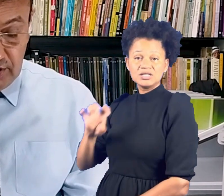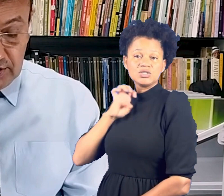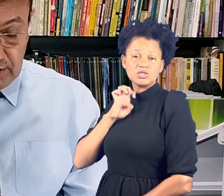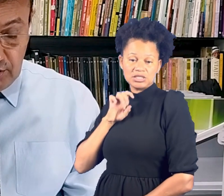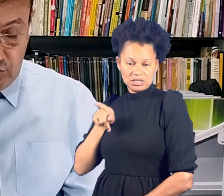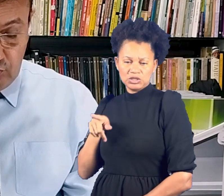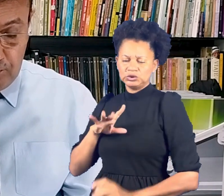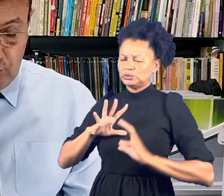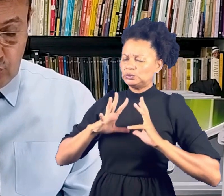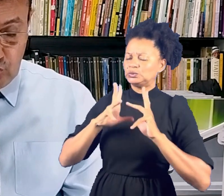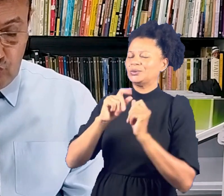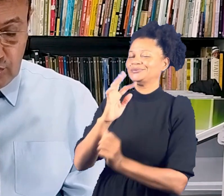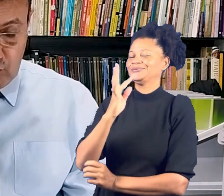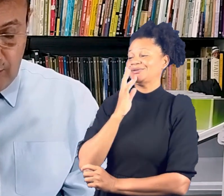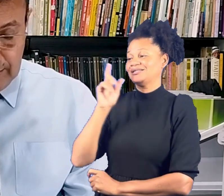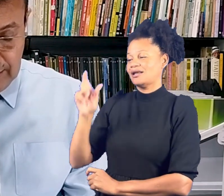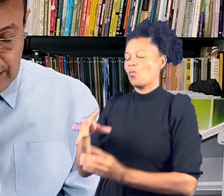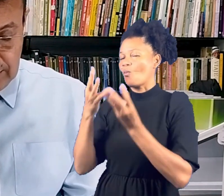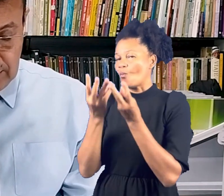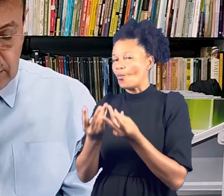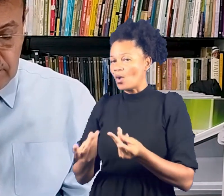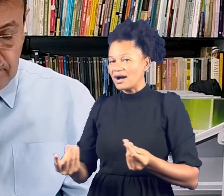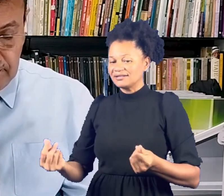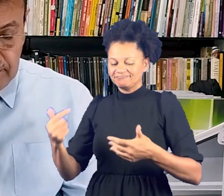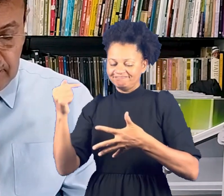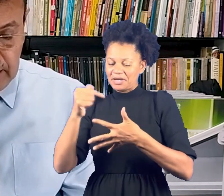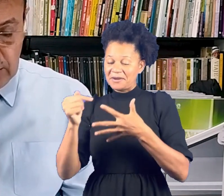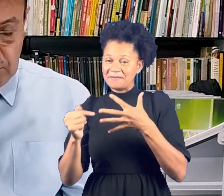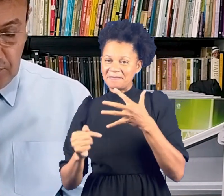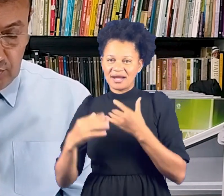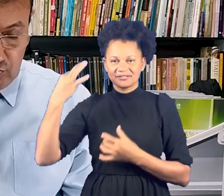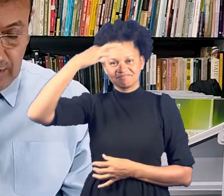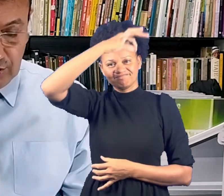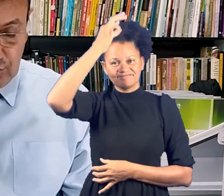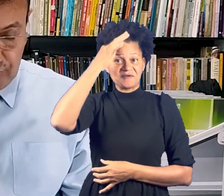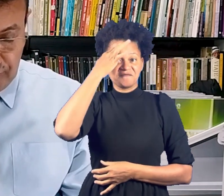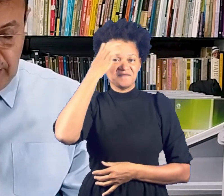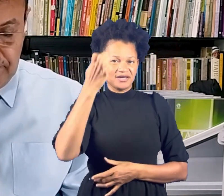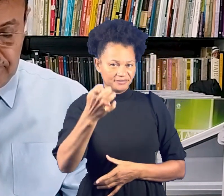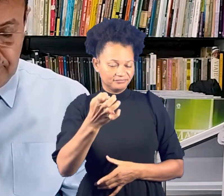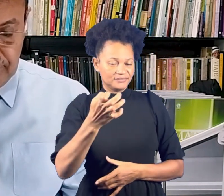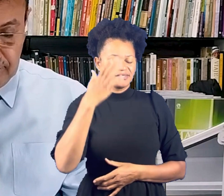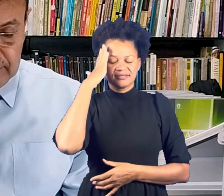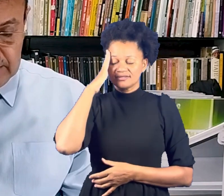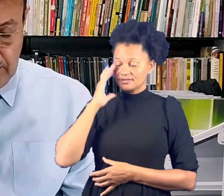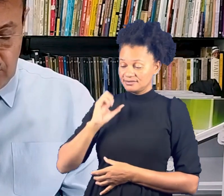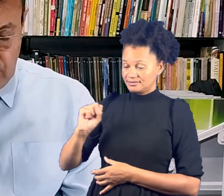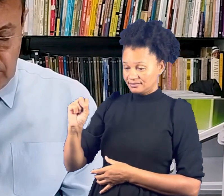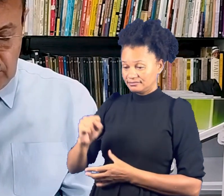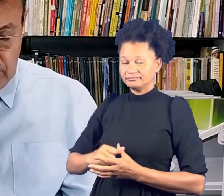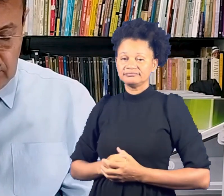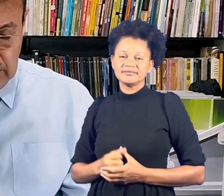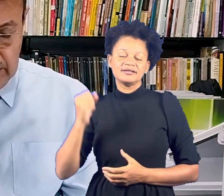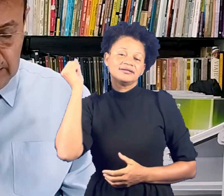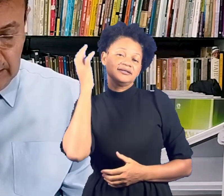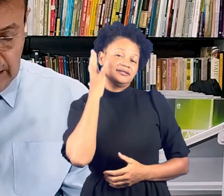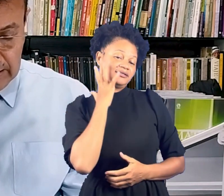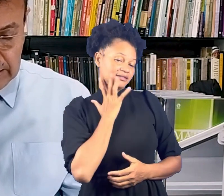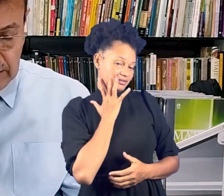foi conhecido por suas qualidades espirituais de fé,